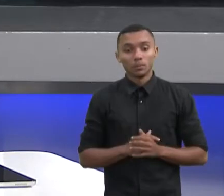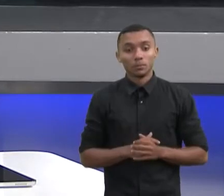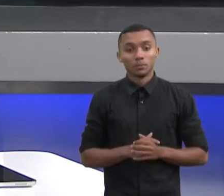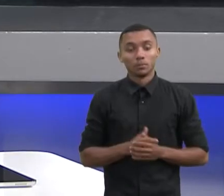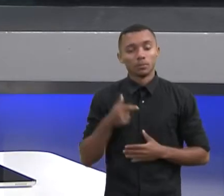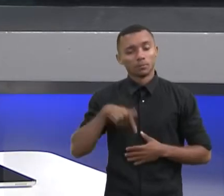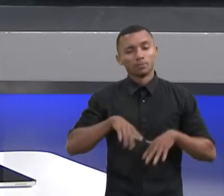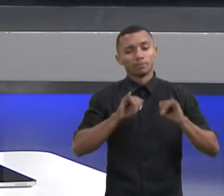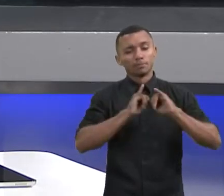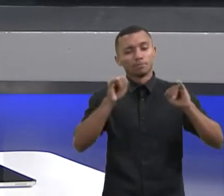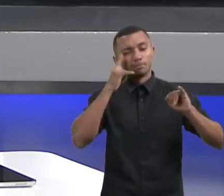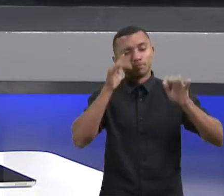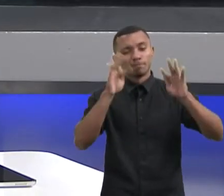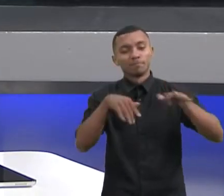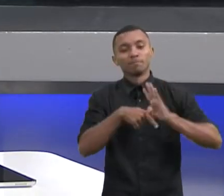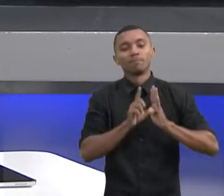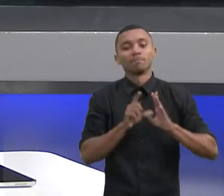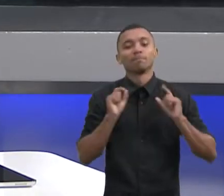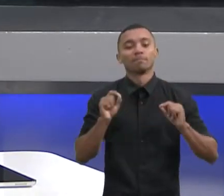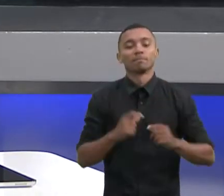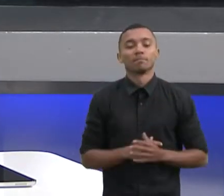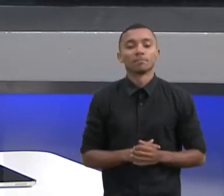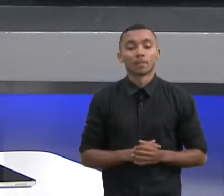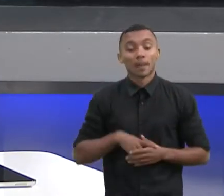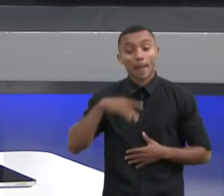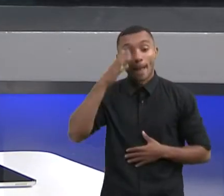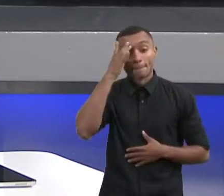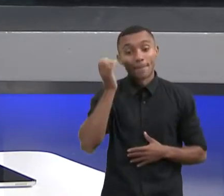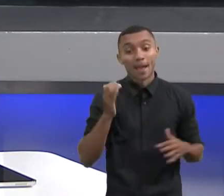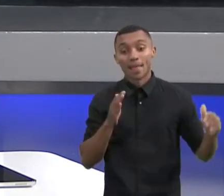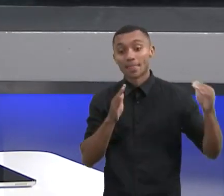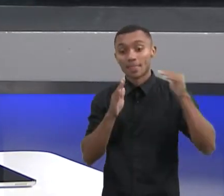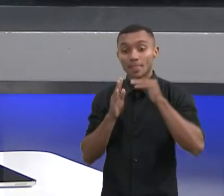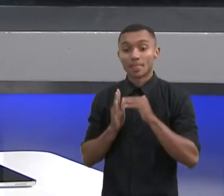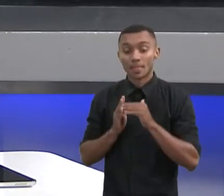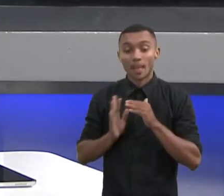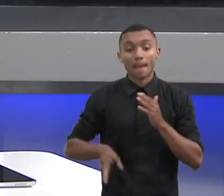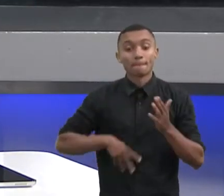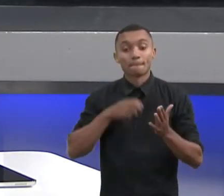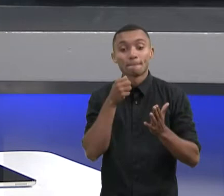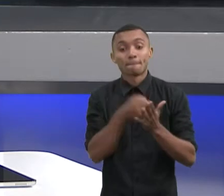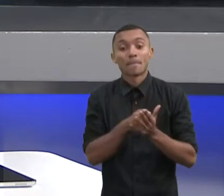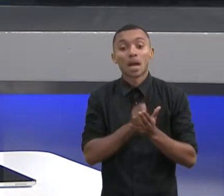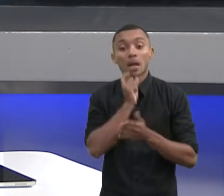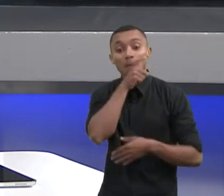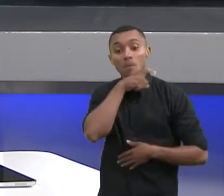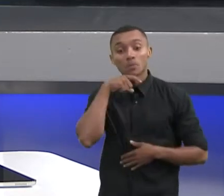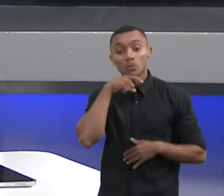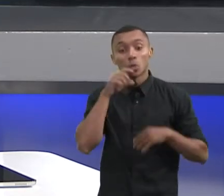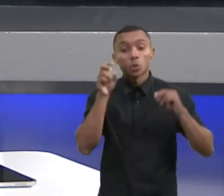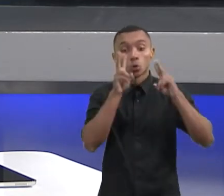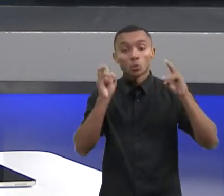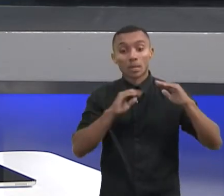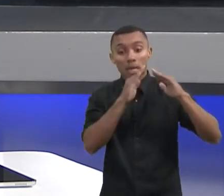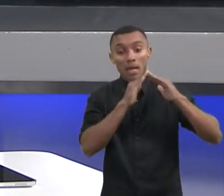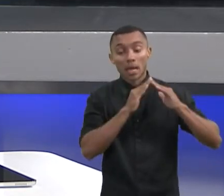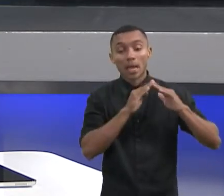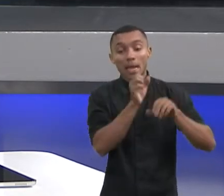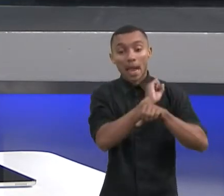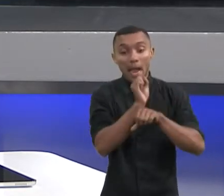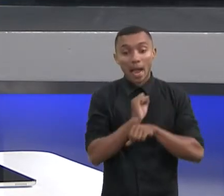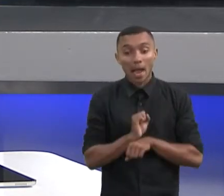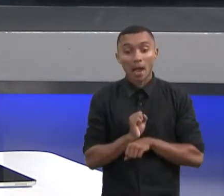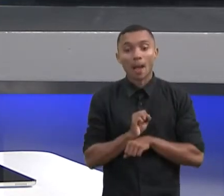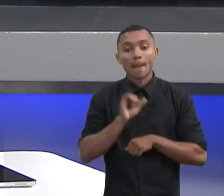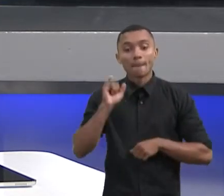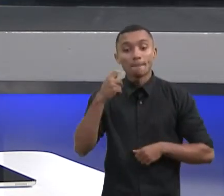uma informação para encerrar o Jornal Assembleia. Vence amanhã a 5ª e última parcela do Imposto sobre a Propriedade de Veículos